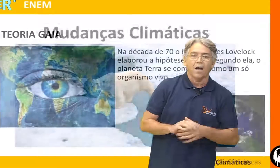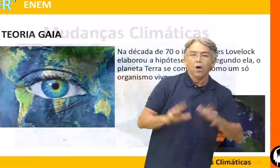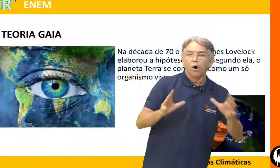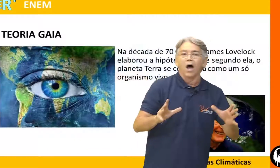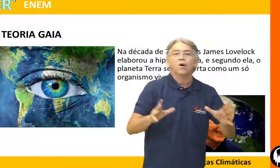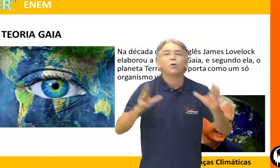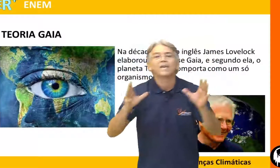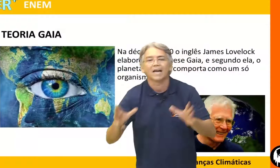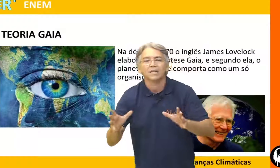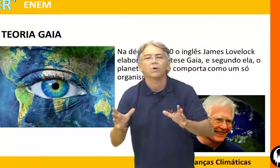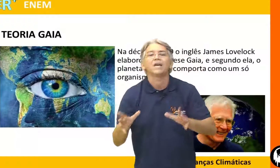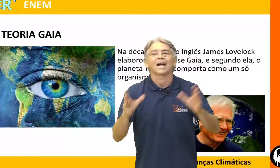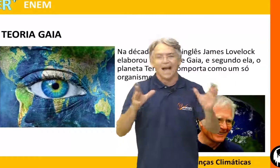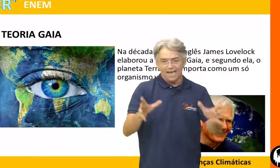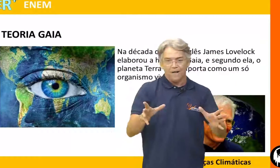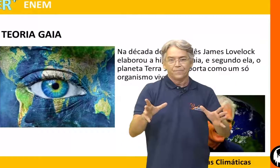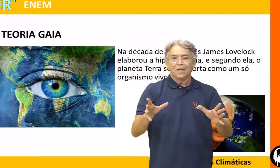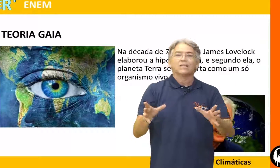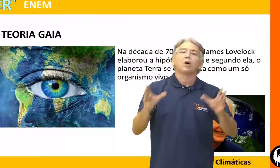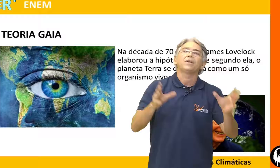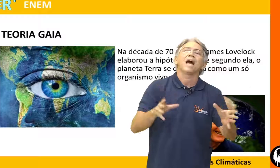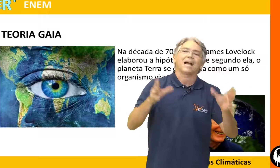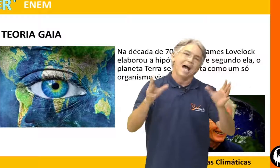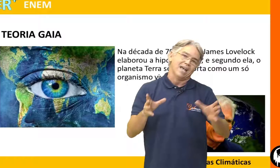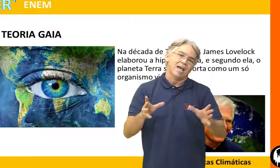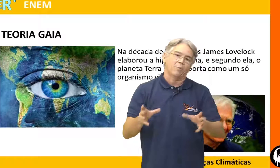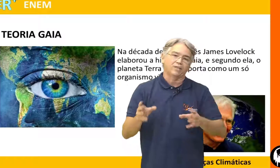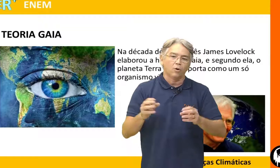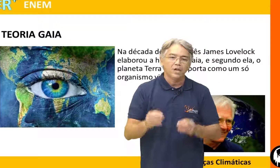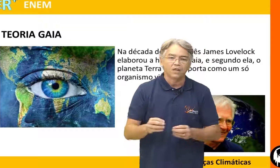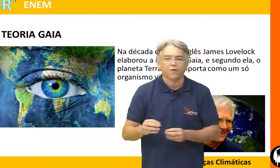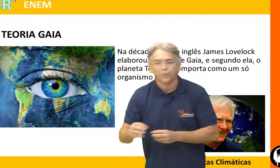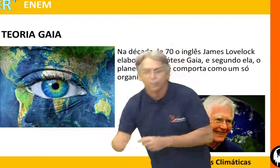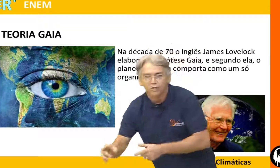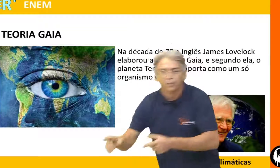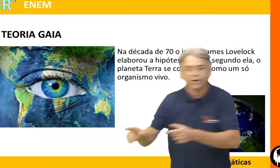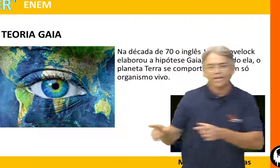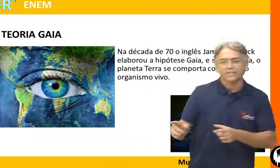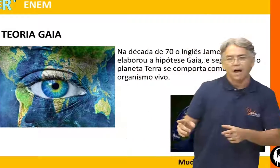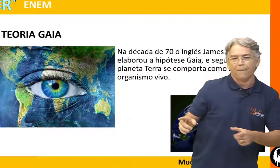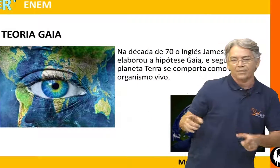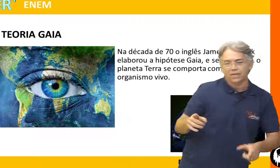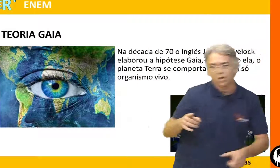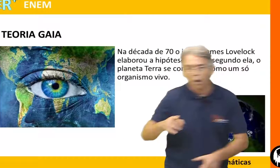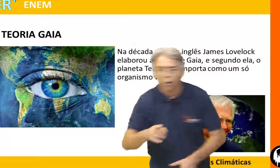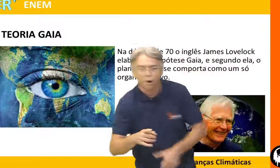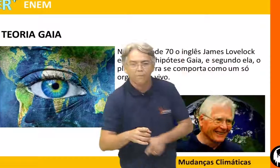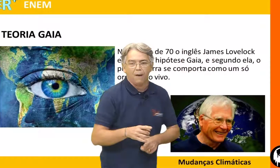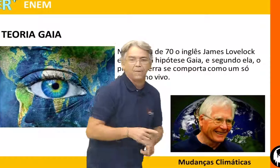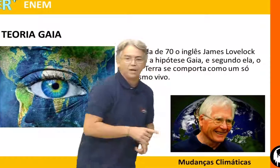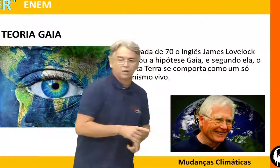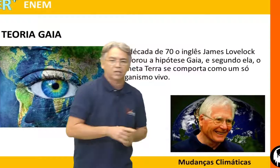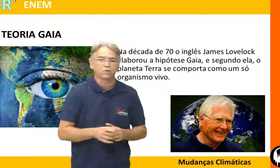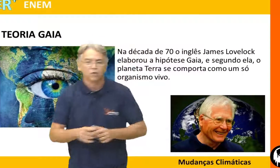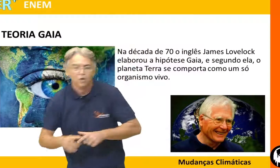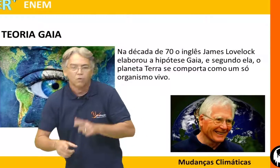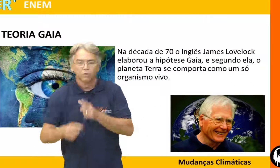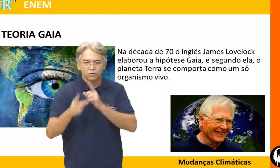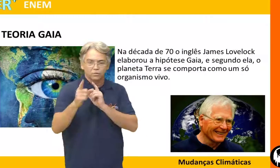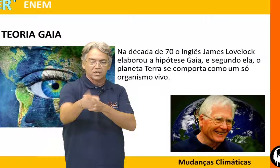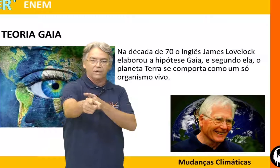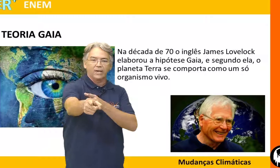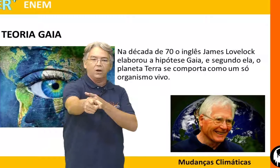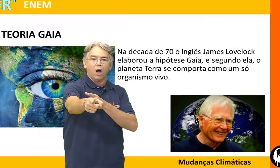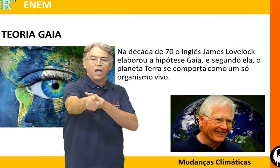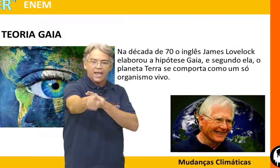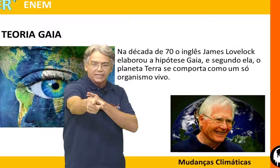Vamos lá. O que é a teoria Gaia? Teoria Gaia é uma teoria que foi proposta por esse rapaz aqui, opa, pegando aqui